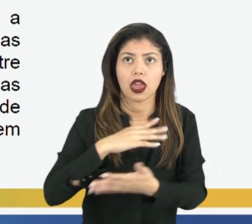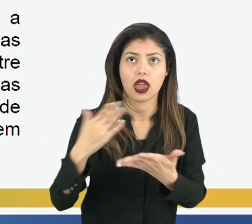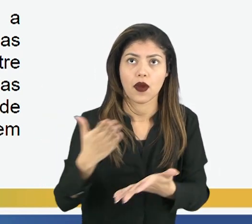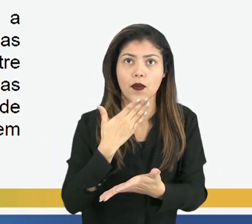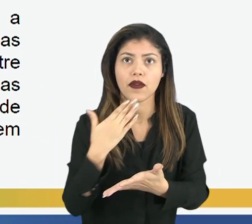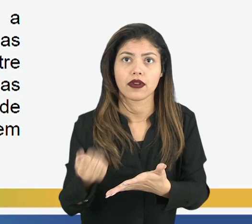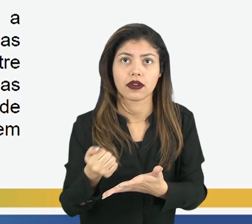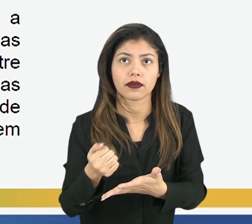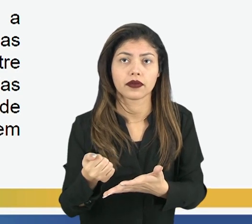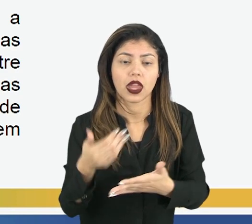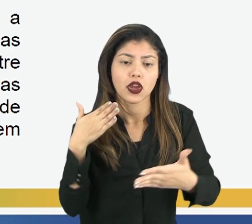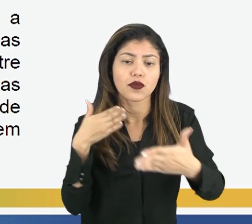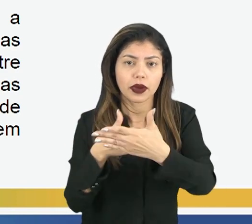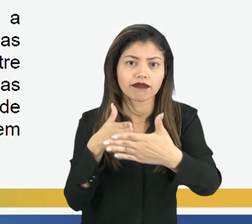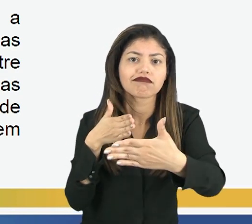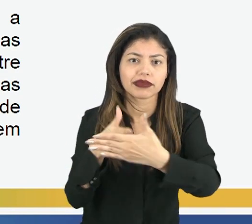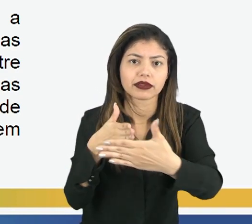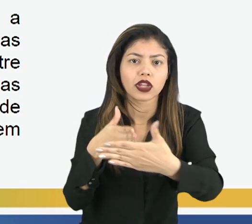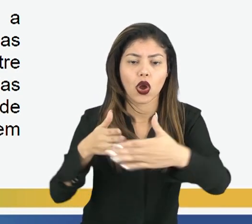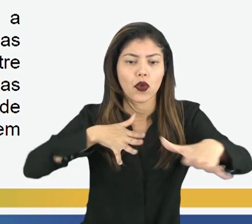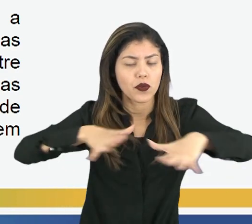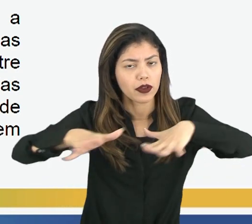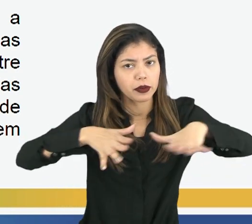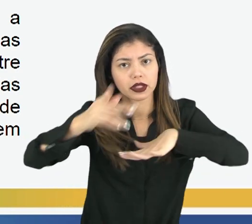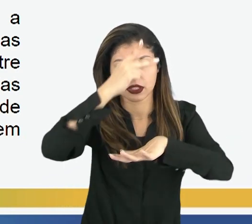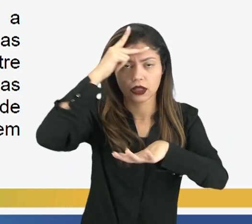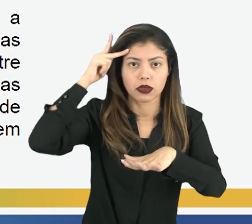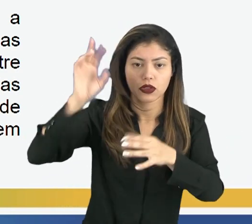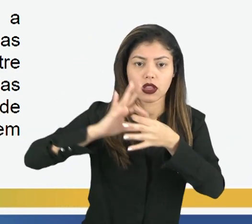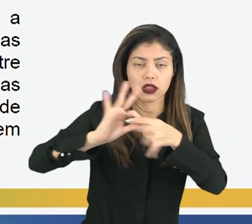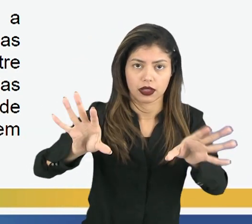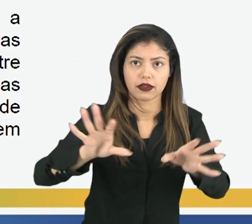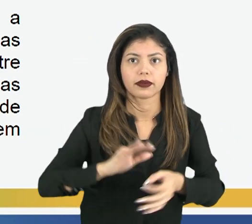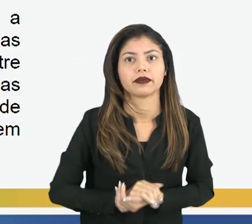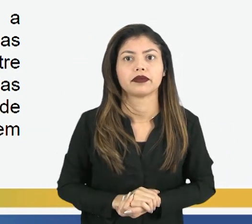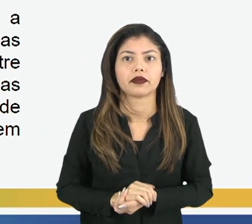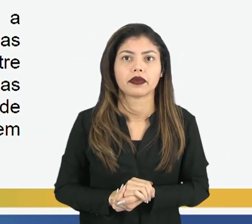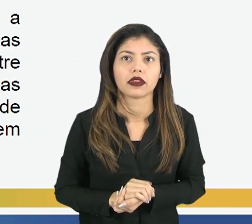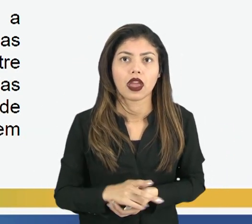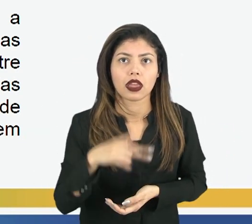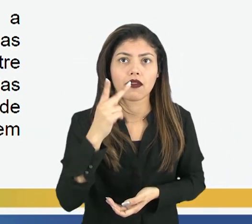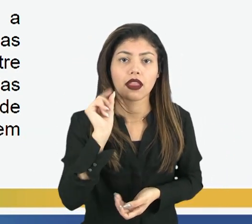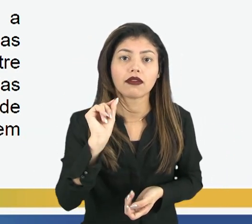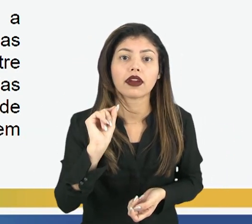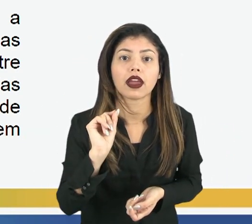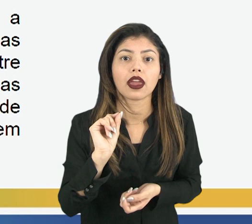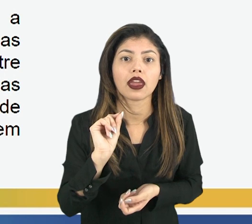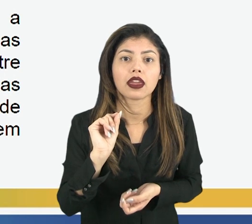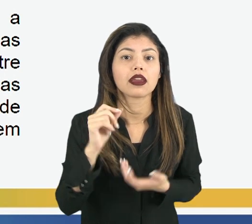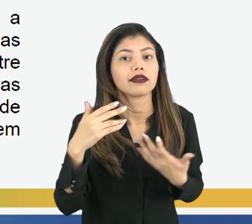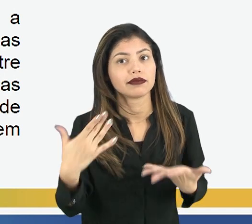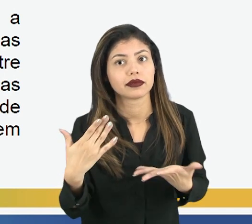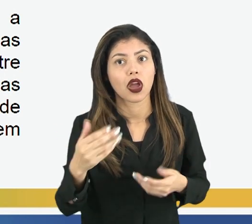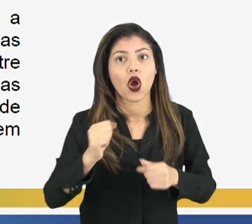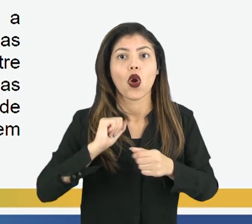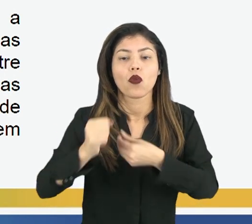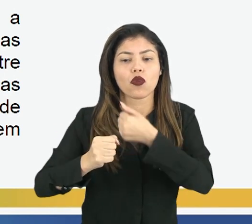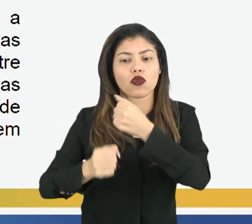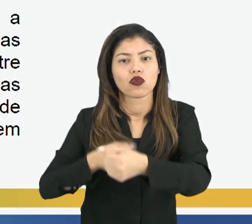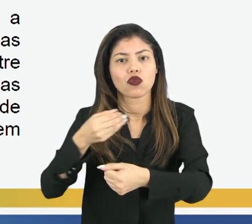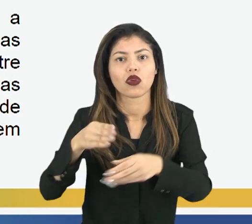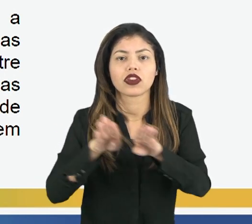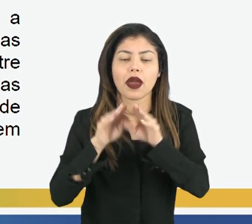aquilo que impedia o movimento das pessoas livre, né? E que dizia para elas exatamente por onde elas deveriam